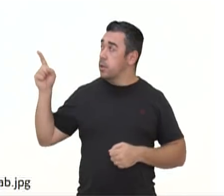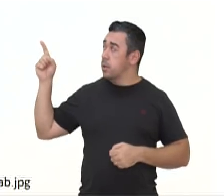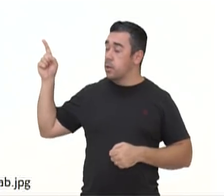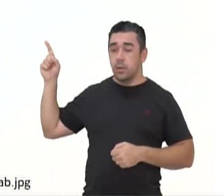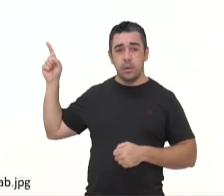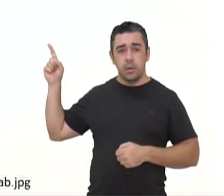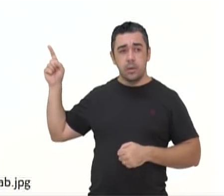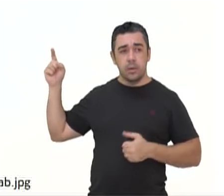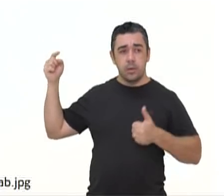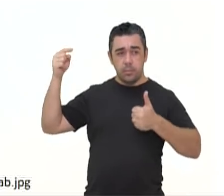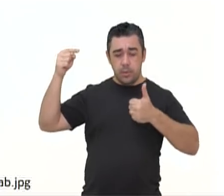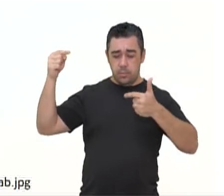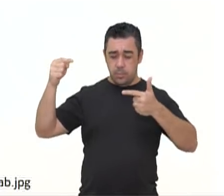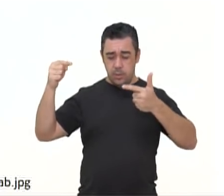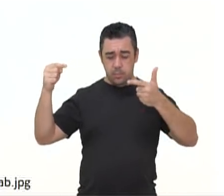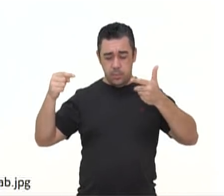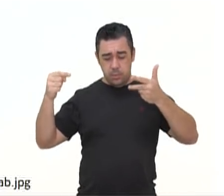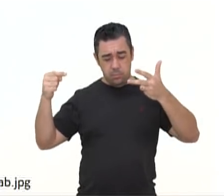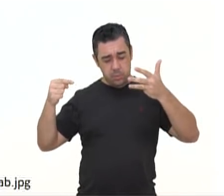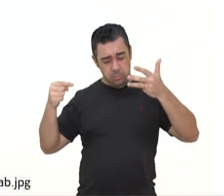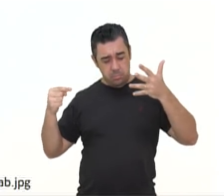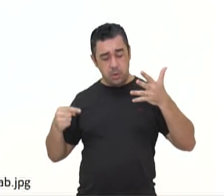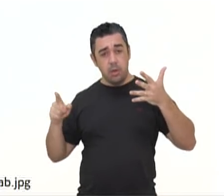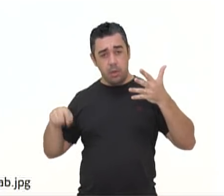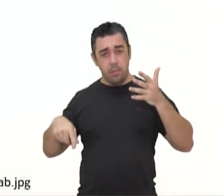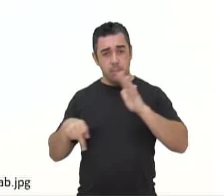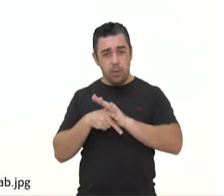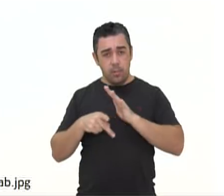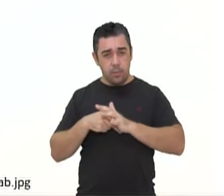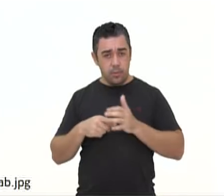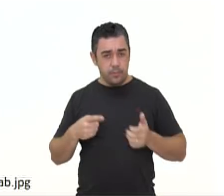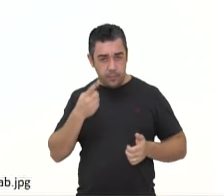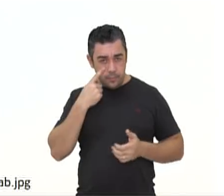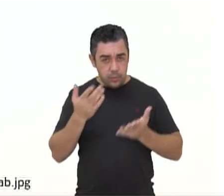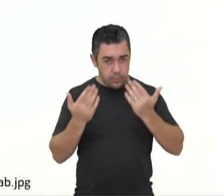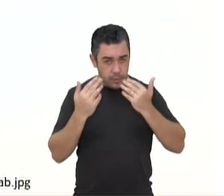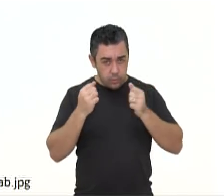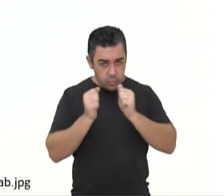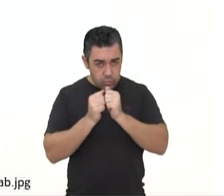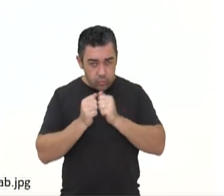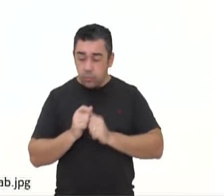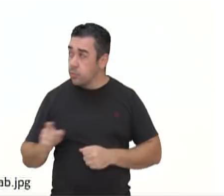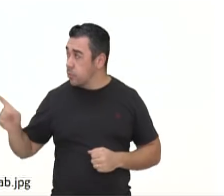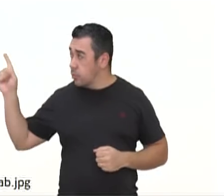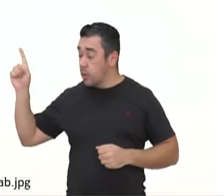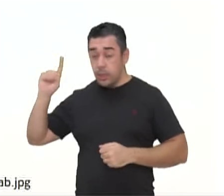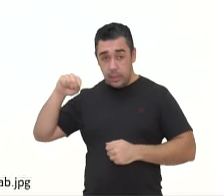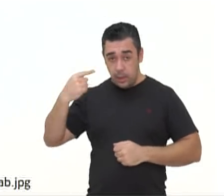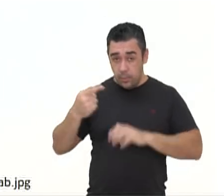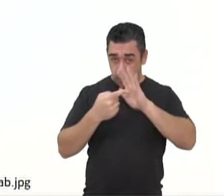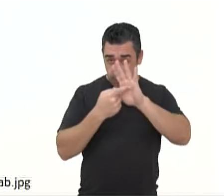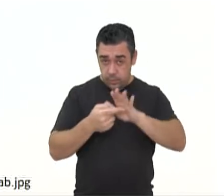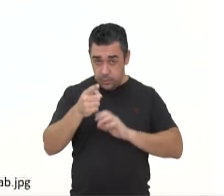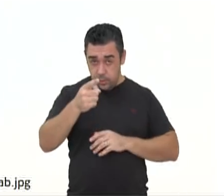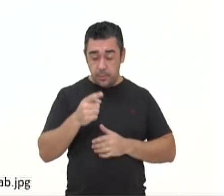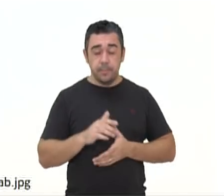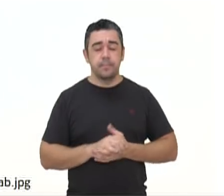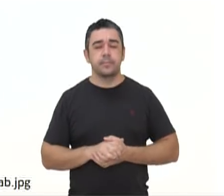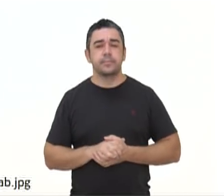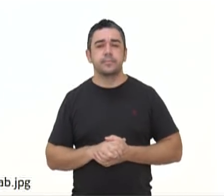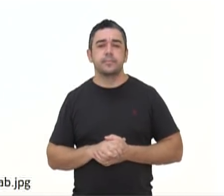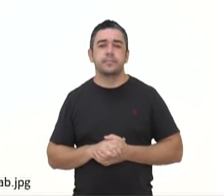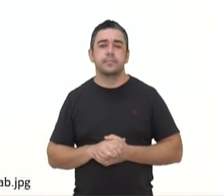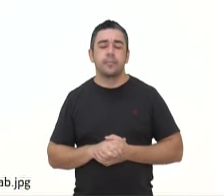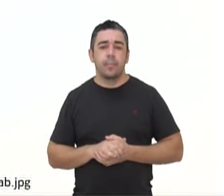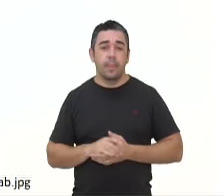vocês algumas partes deste microscópio. Vamos ver comigo aqui na tela e daqui a pouco a gente vai ver no ao vivo aqui comigo. Então,